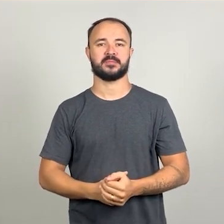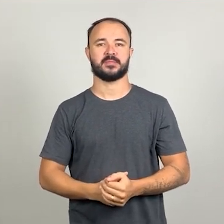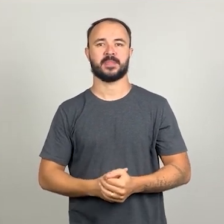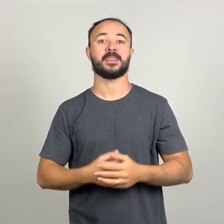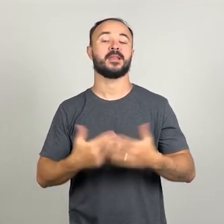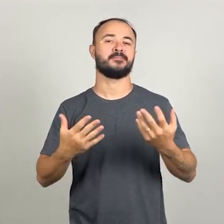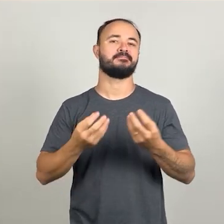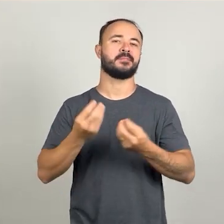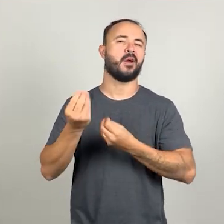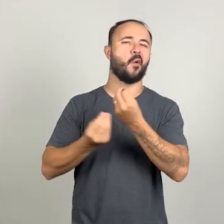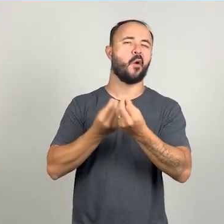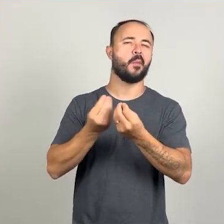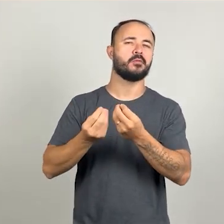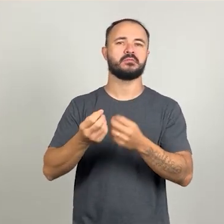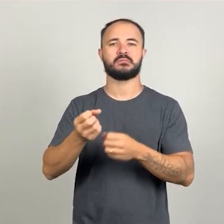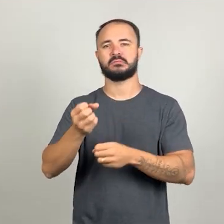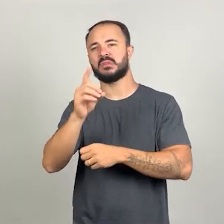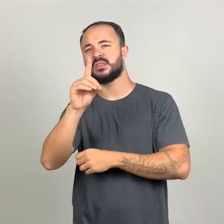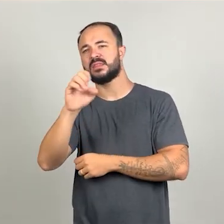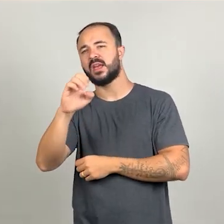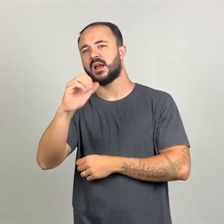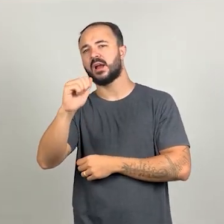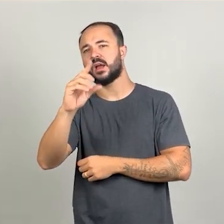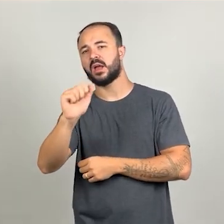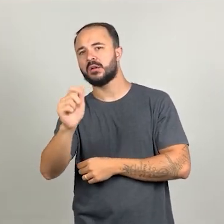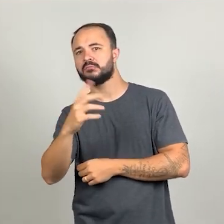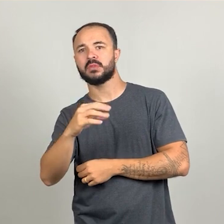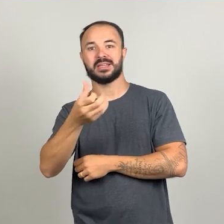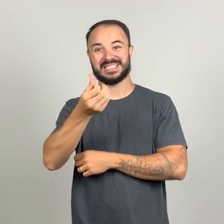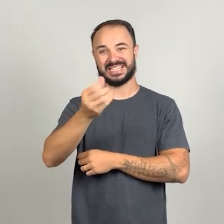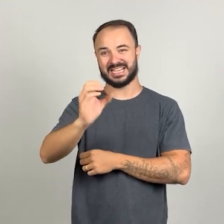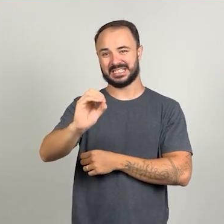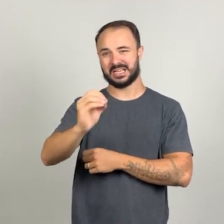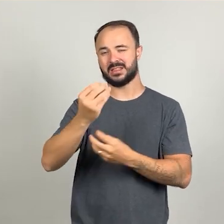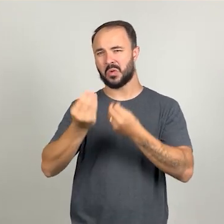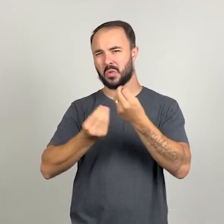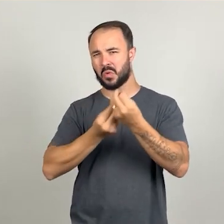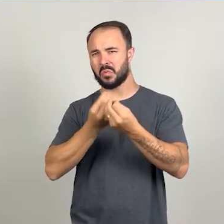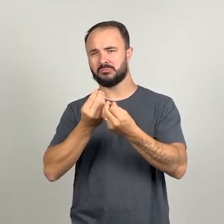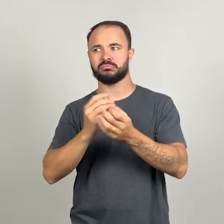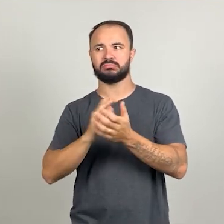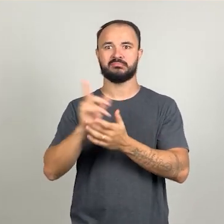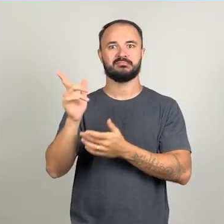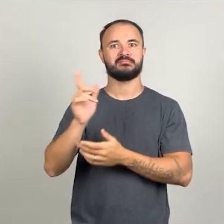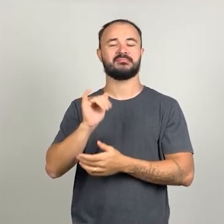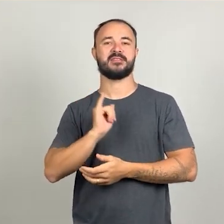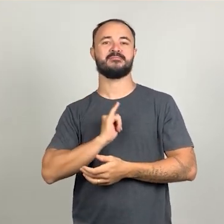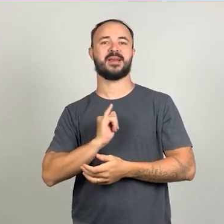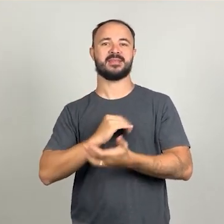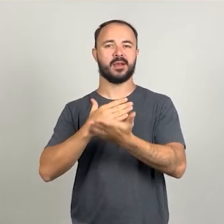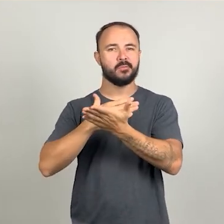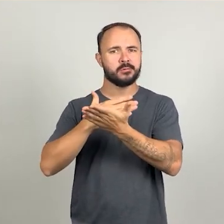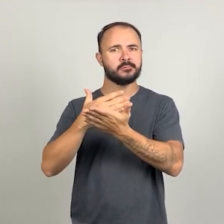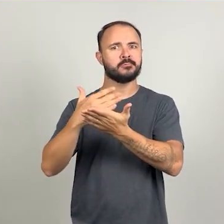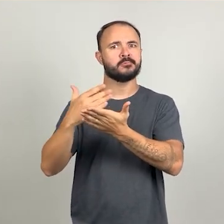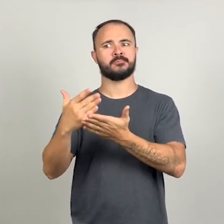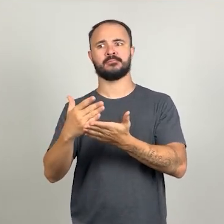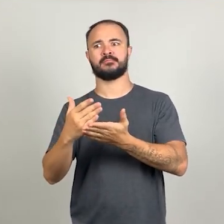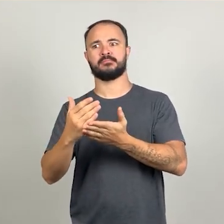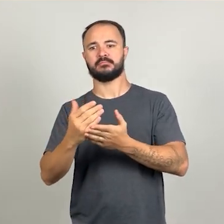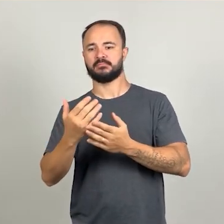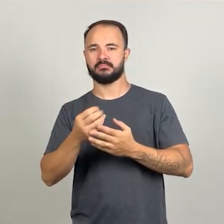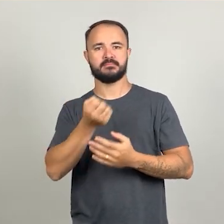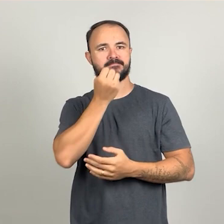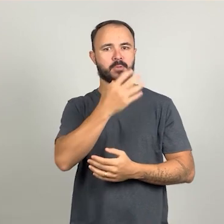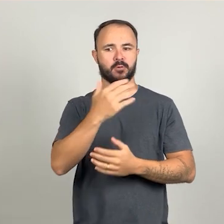E como que era Imperatriz na década de 60? Na década de 60, Imperatriz começa a se tornar um polo